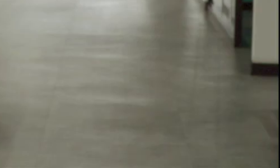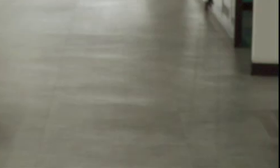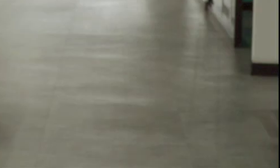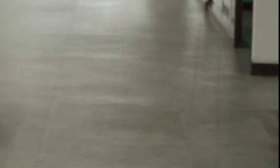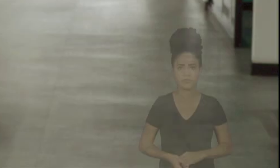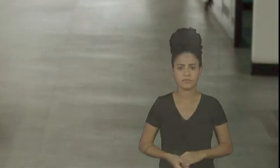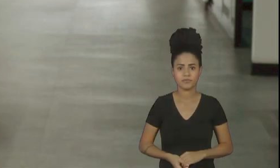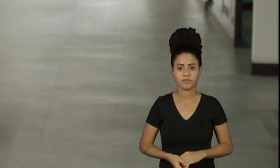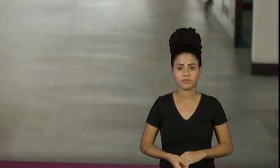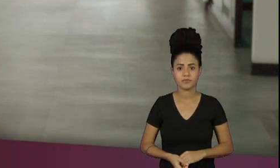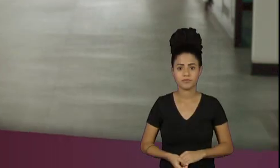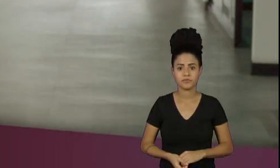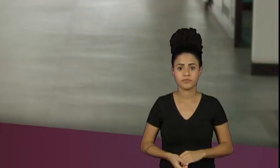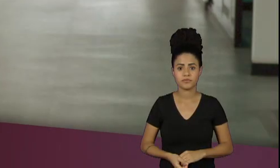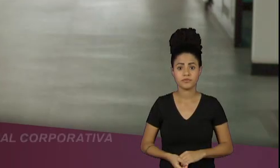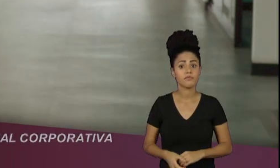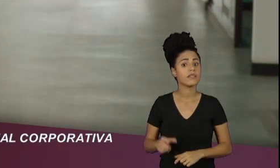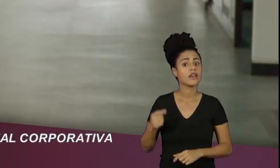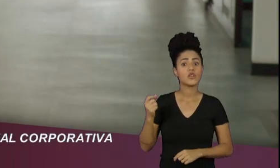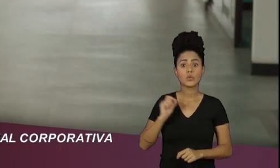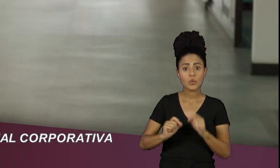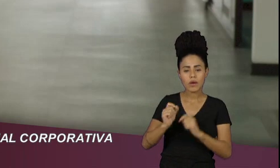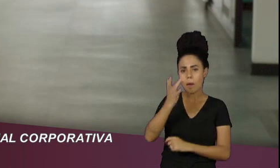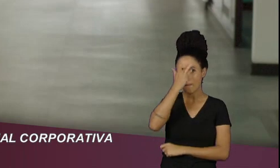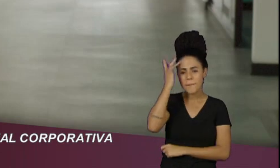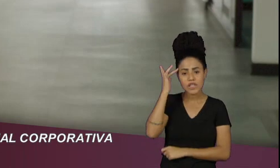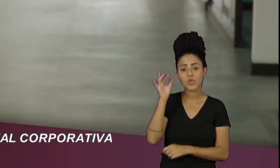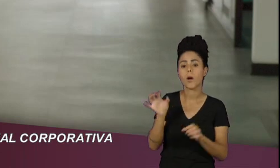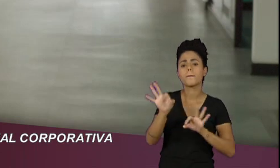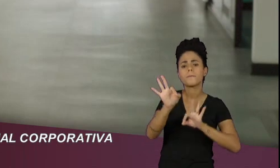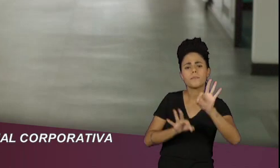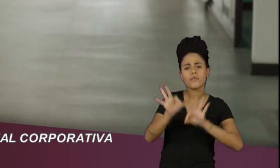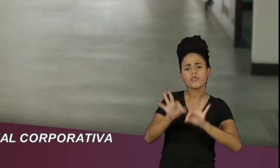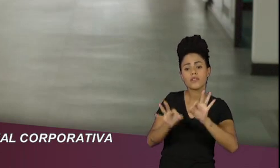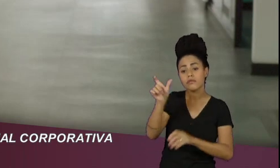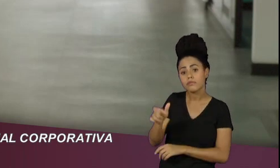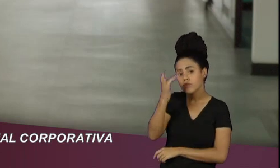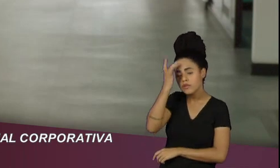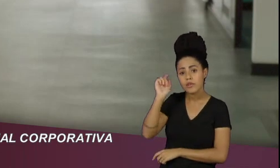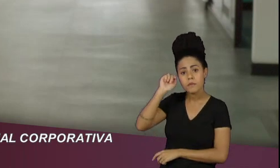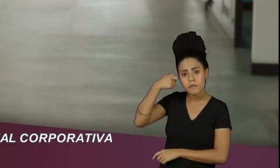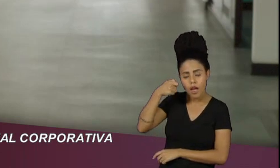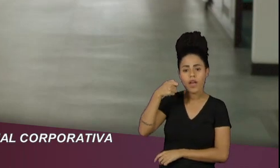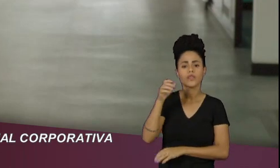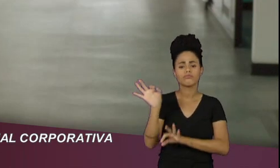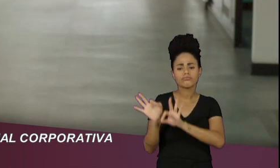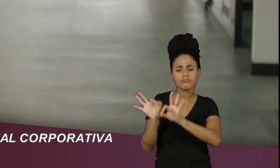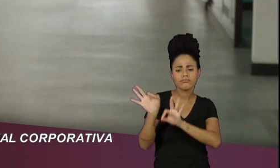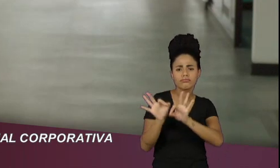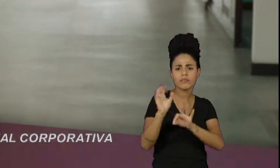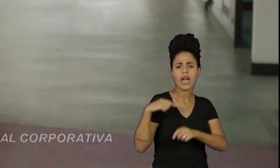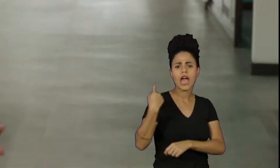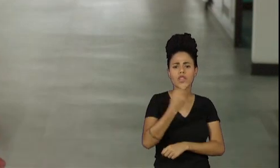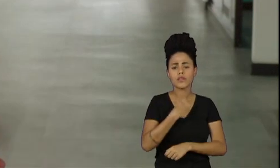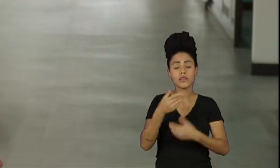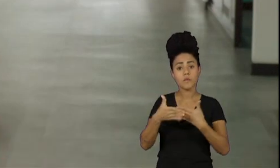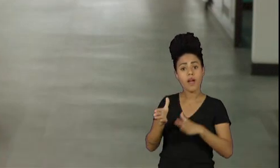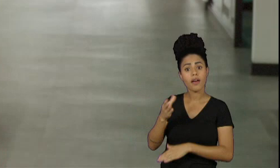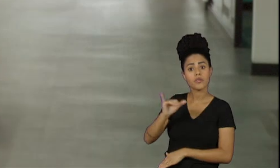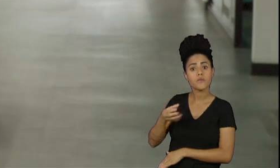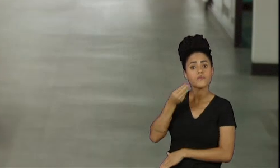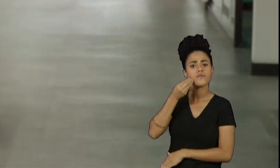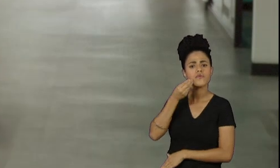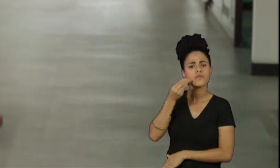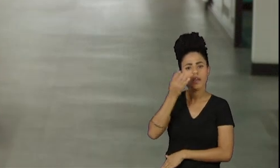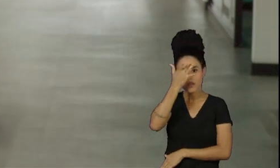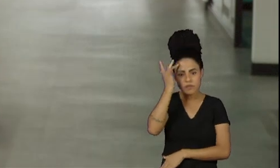O programa de mentor exclusivo para pessoas negras da Atento é um programa onde nós abrimos para os nossos